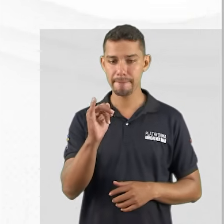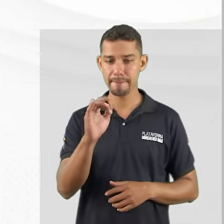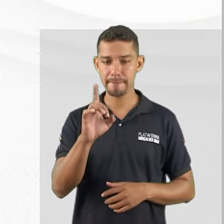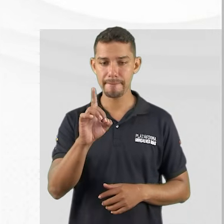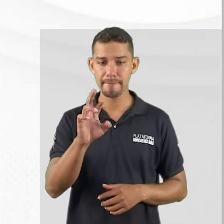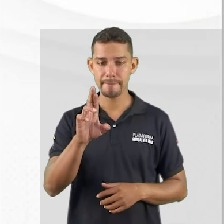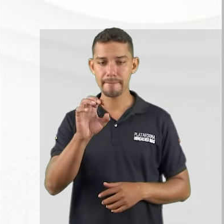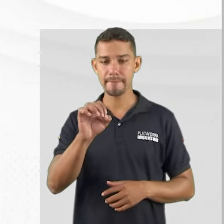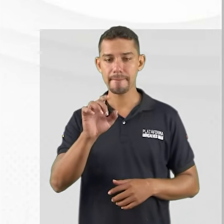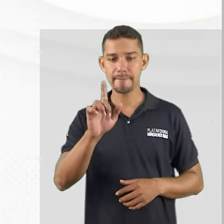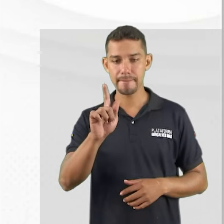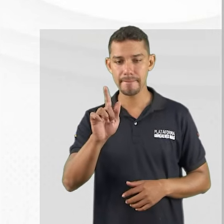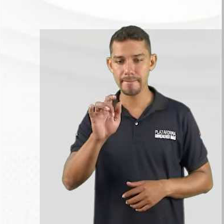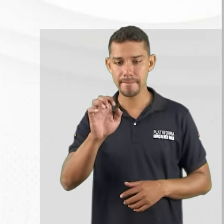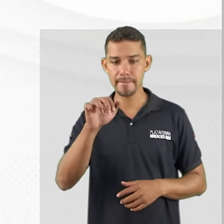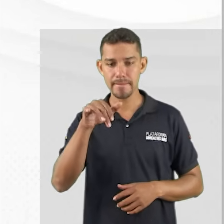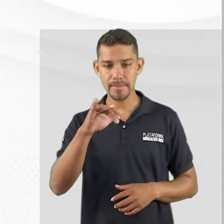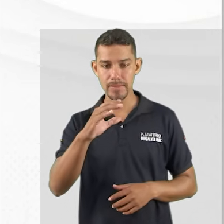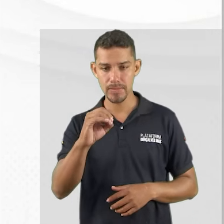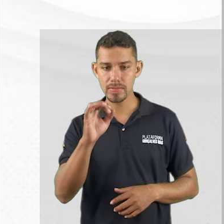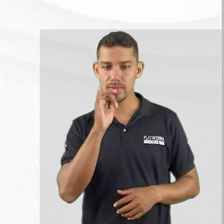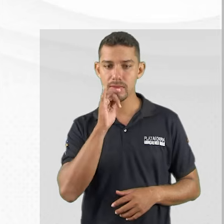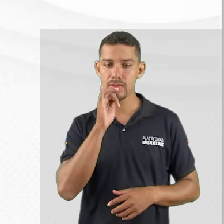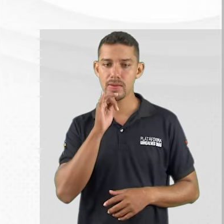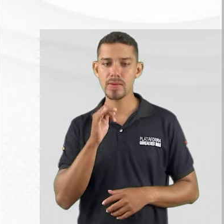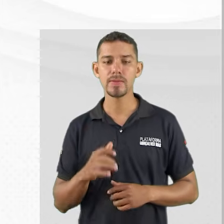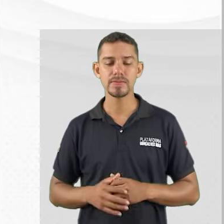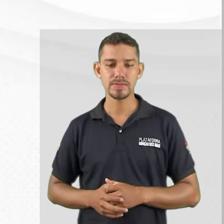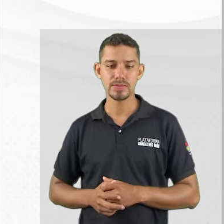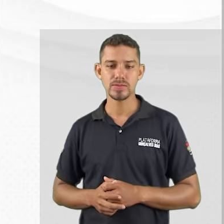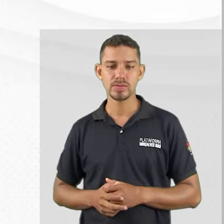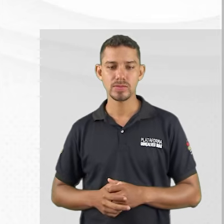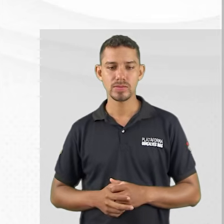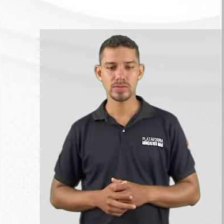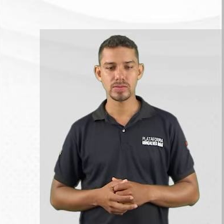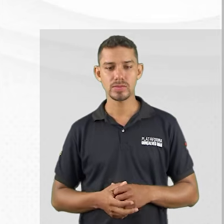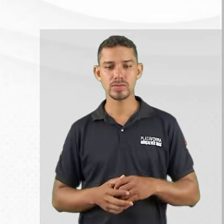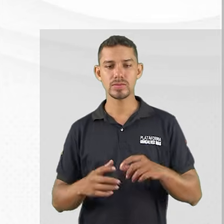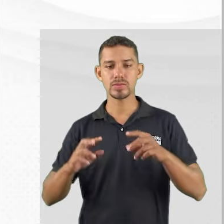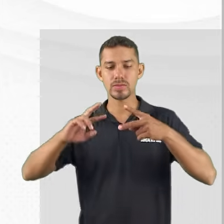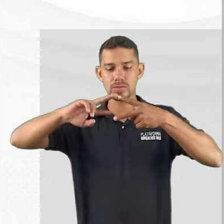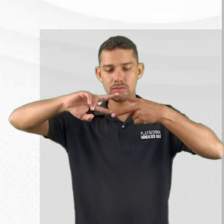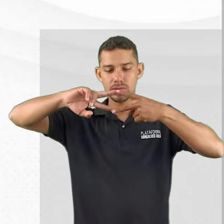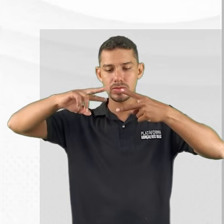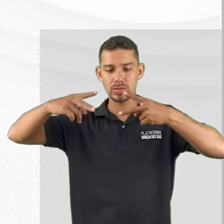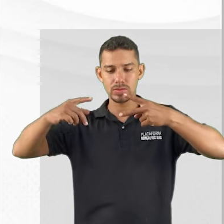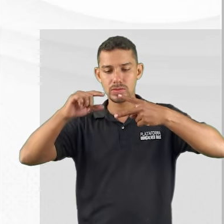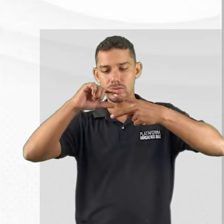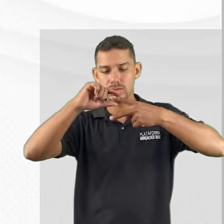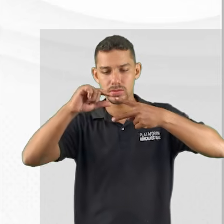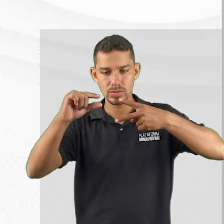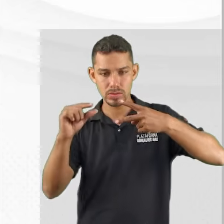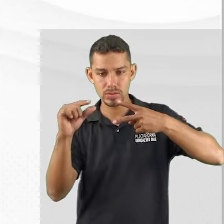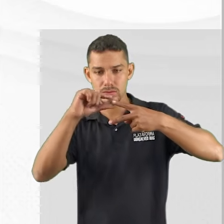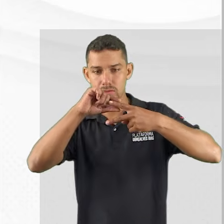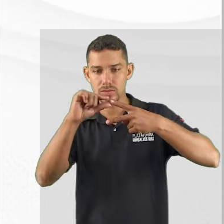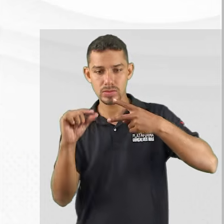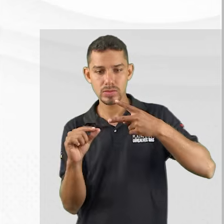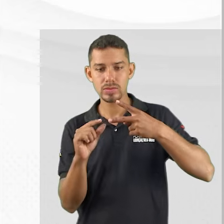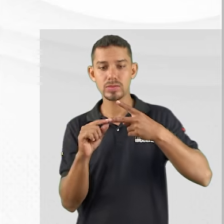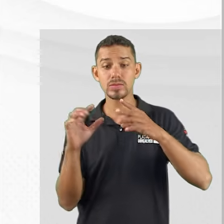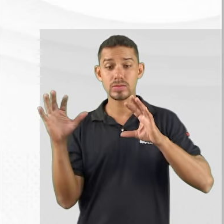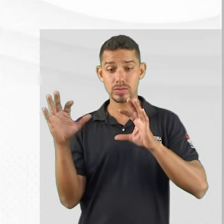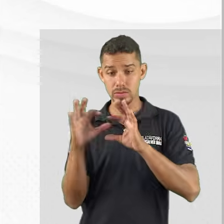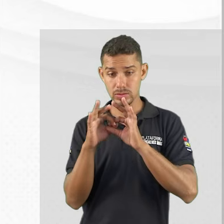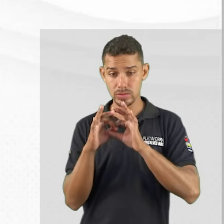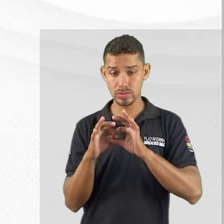ver na figura, tá? Essa que a gente chama aqui, ó, ponte de hidrogênio. As pontes de hidrogênio, pessoal, elas ligam